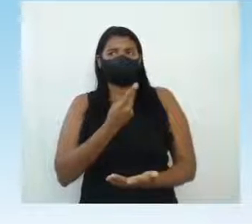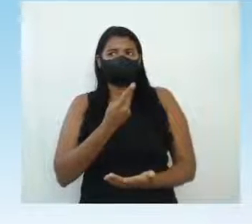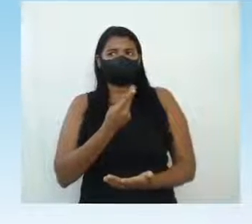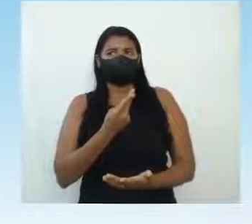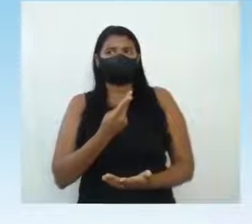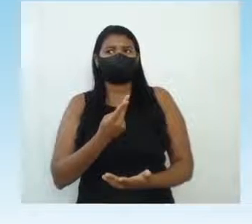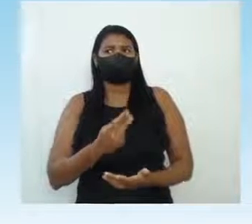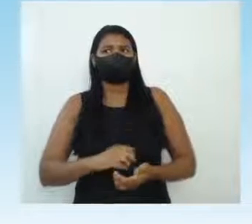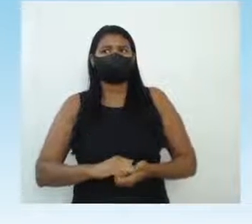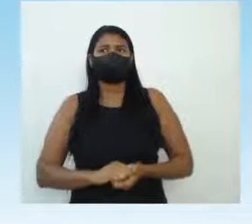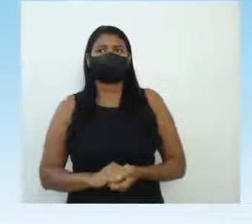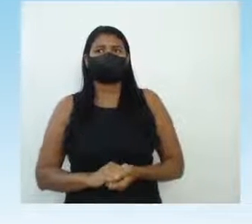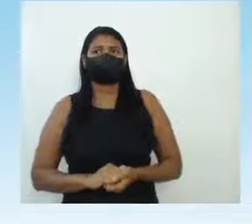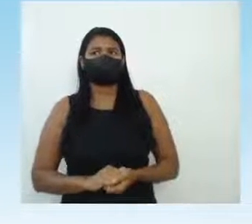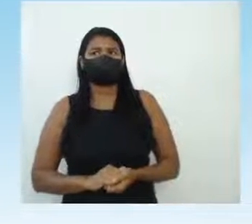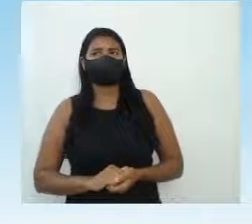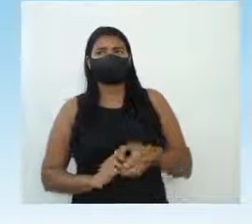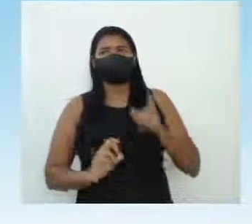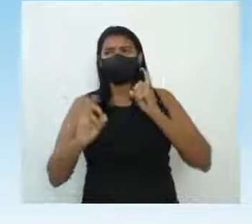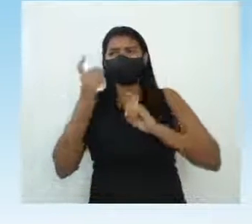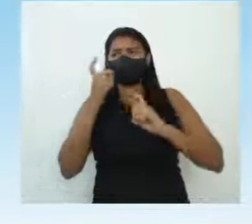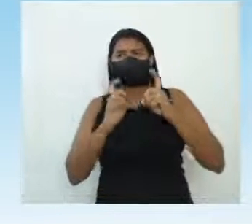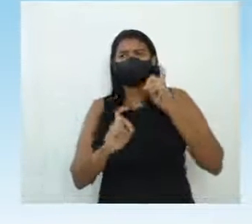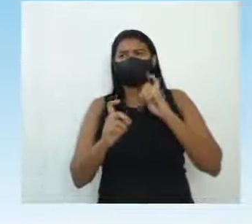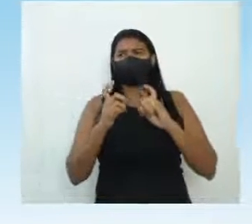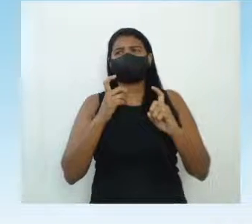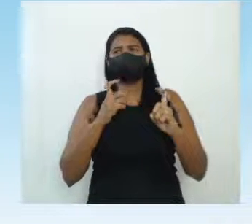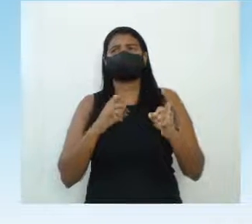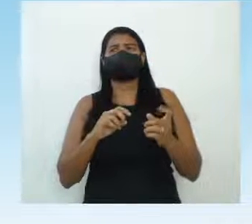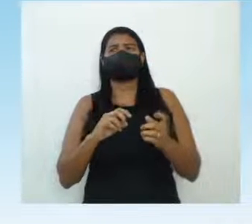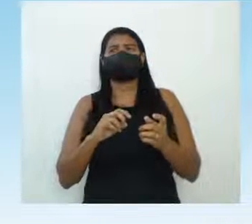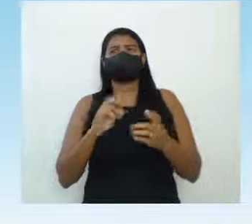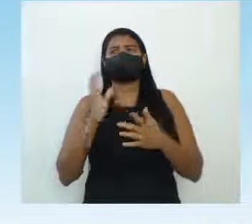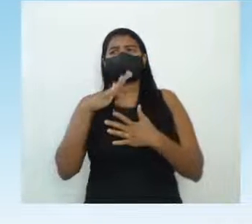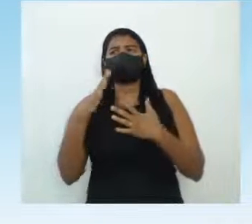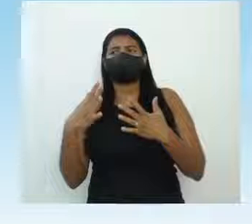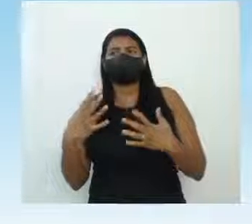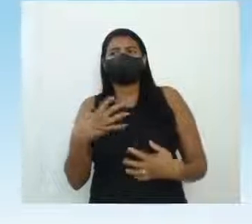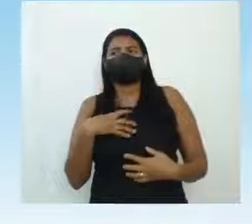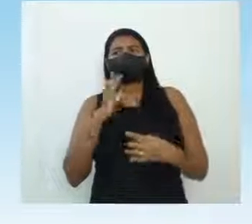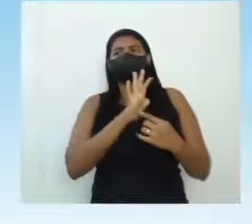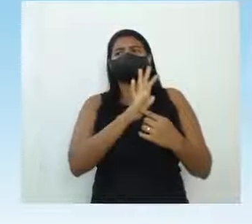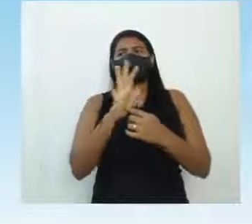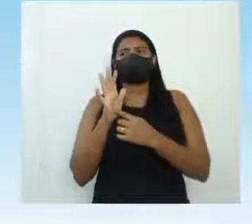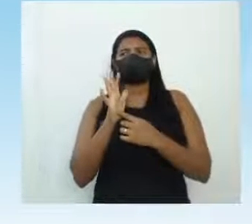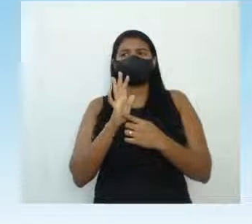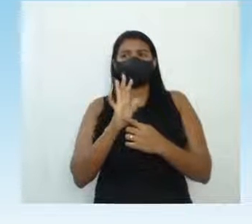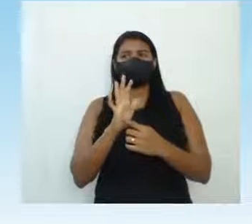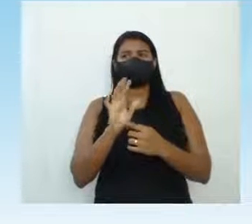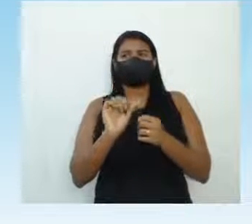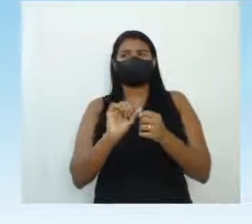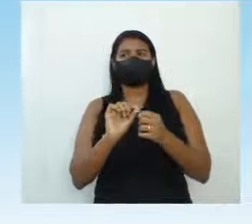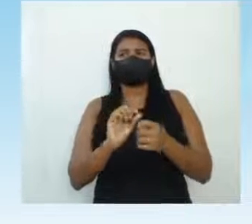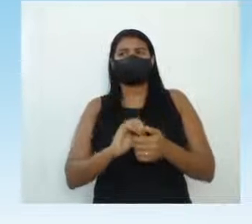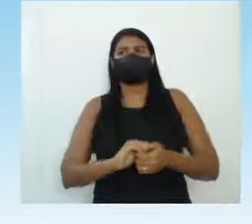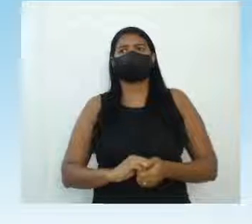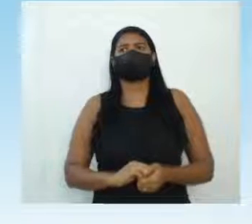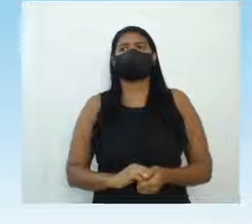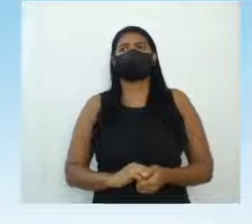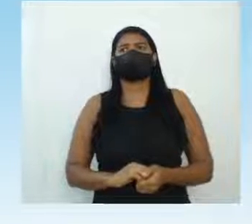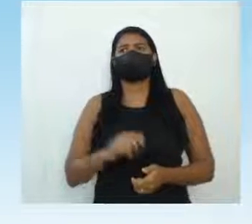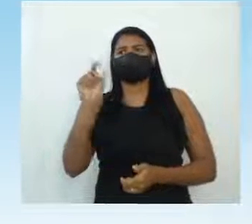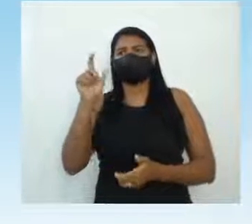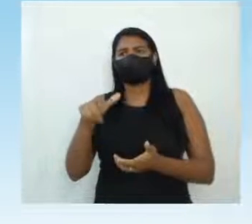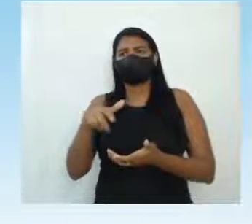Então, essa expressividade é justamente a interpretação que o artista faz. E as pessoas que